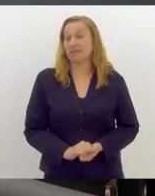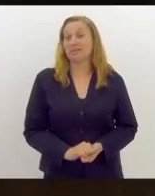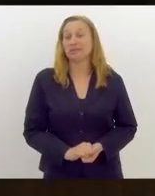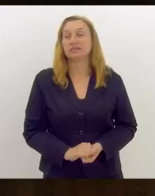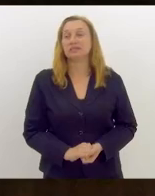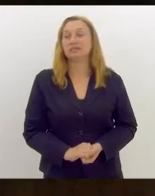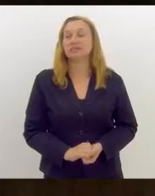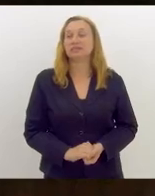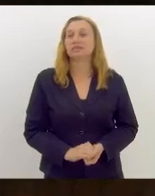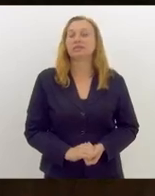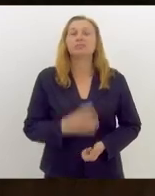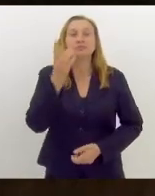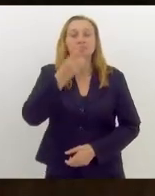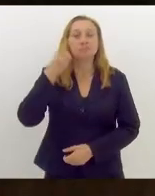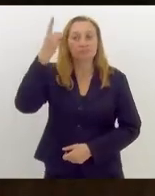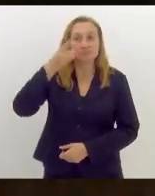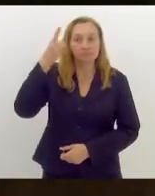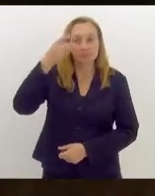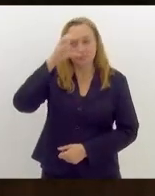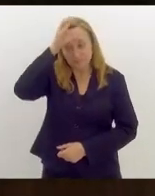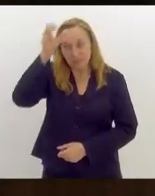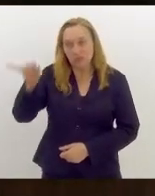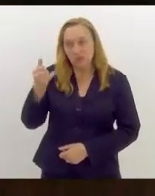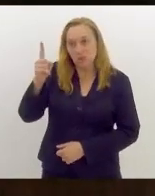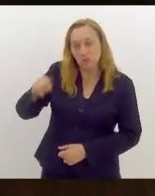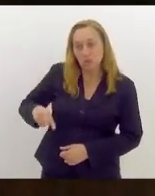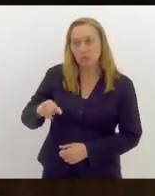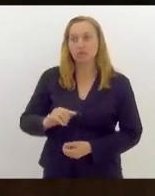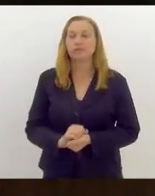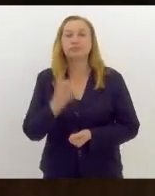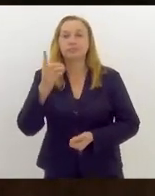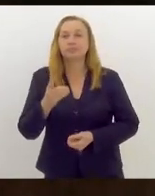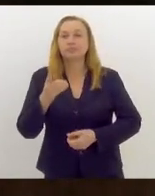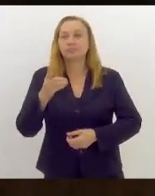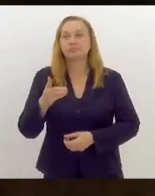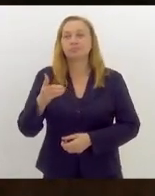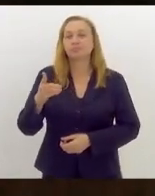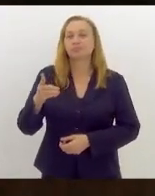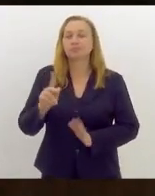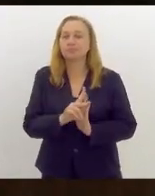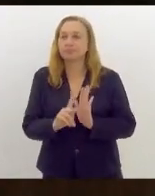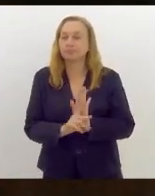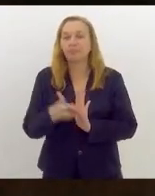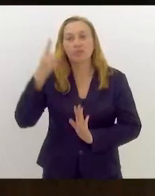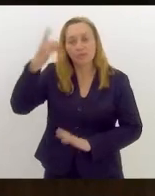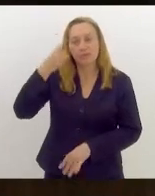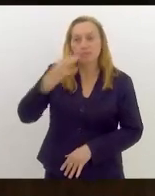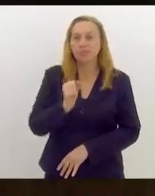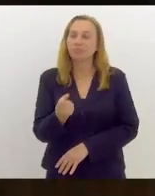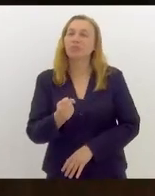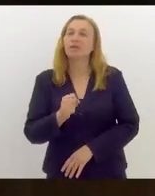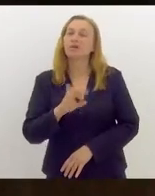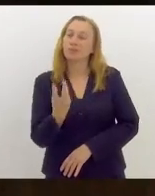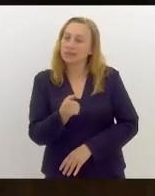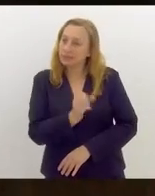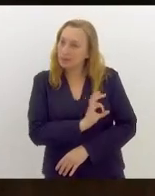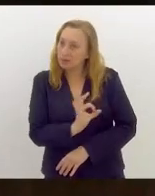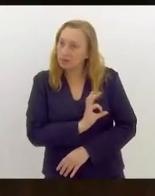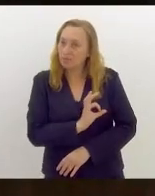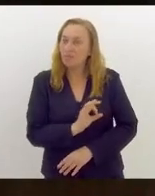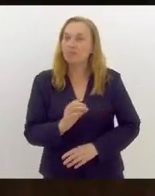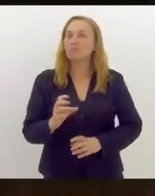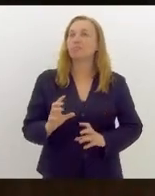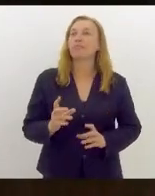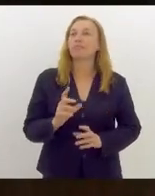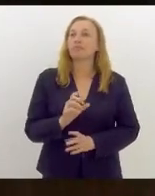deputada Rocha né sobre a implantação de programa de integridade efetivos para as empresas que se beneficiam de sentido